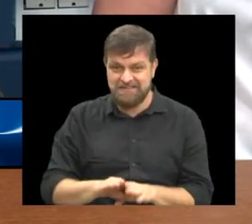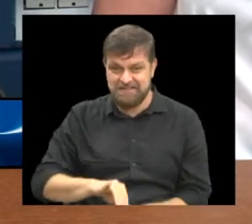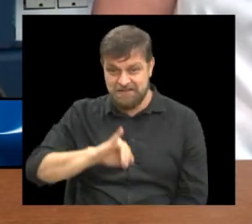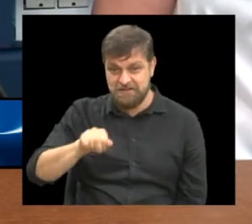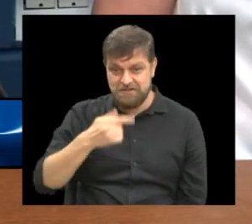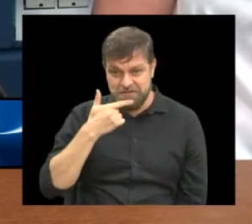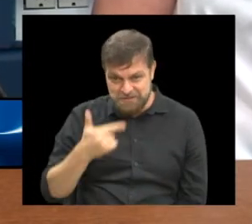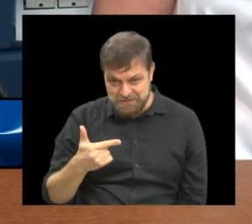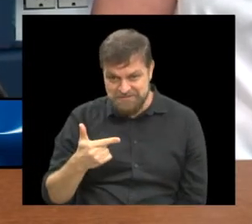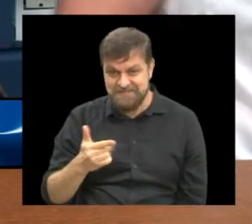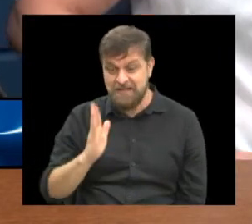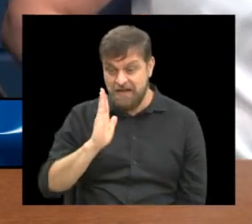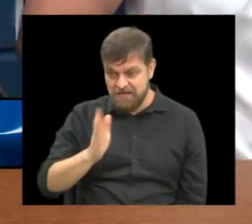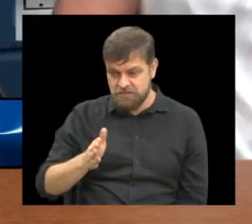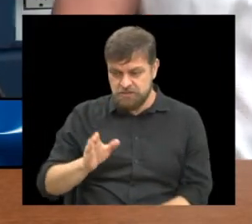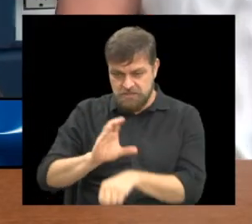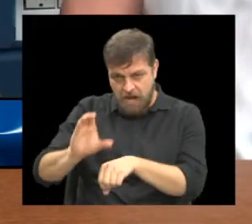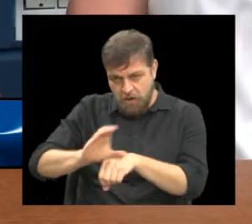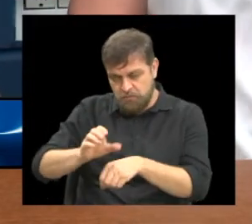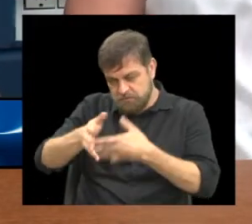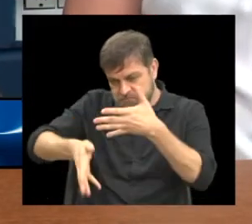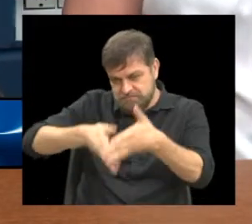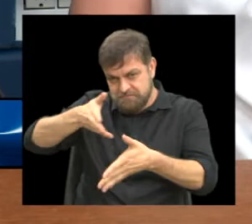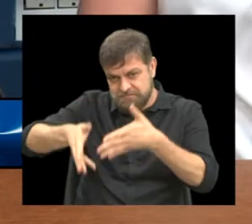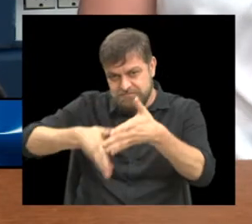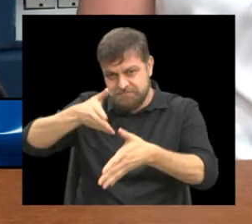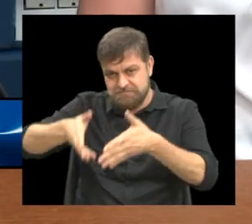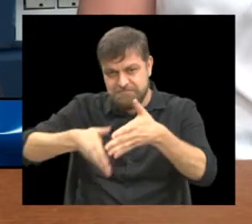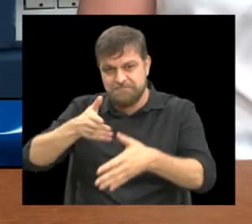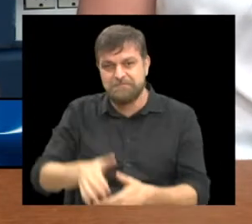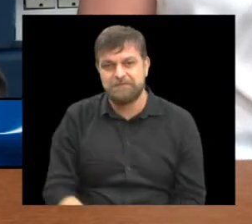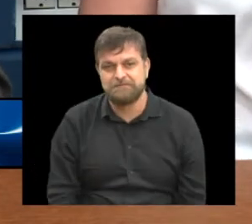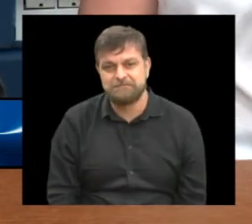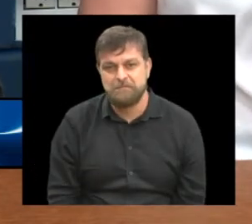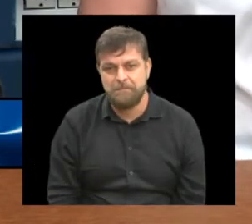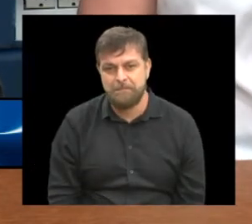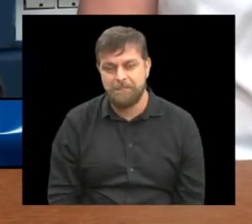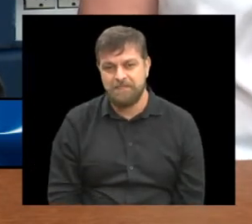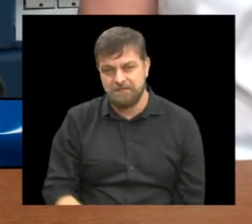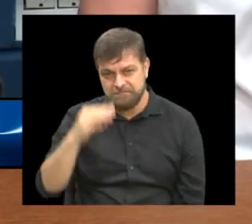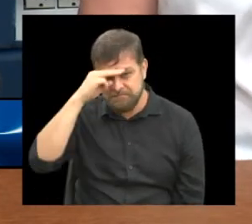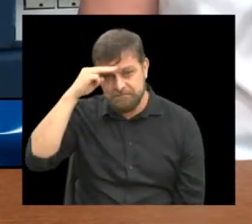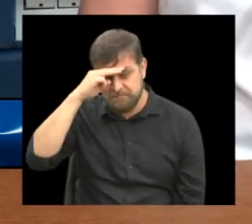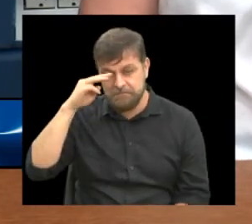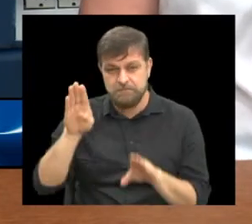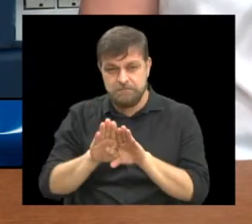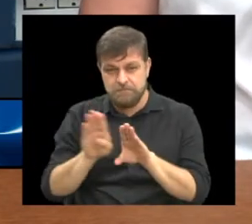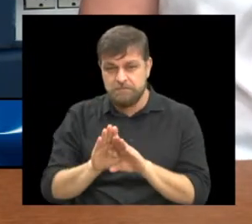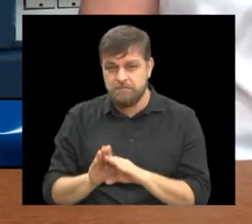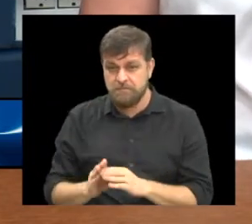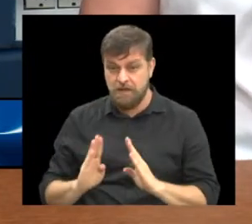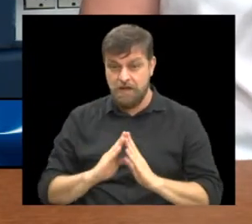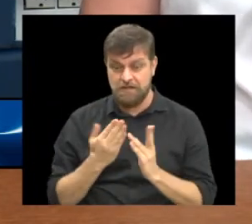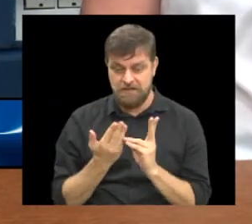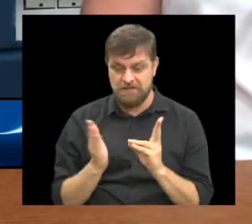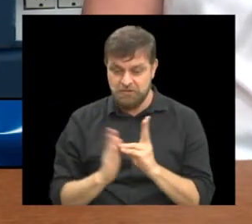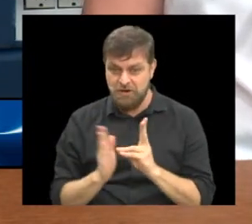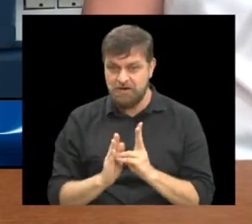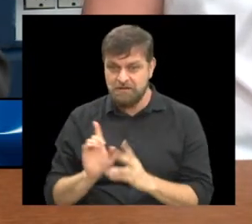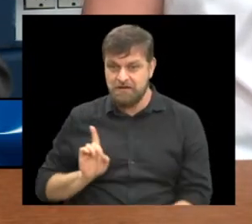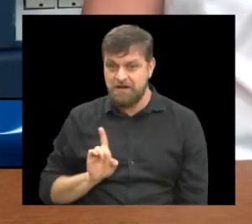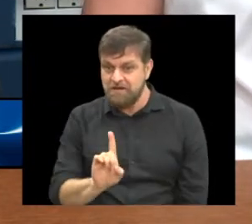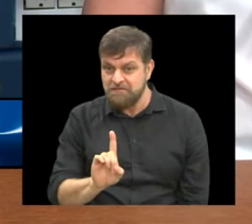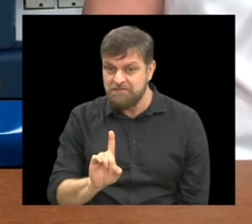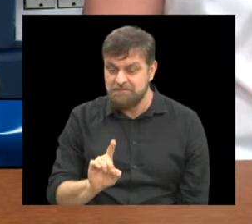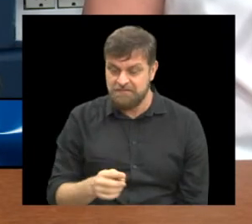está fazendo esse curso para nós aqui. E o Maurício também, quando eu cheguei lá na Tiquira, eu vi a